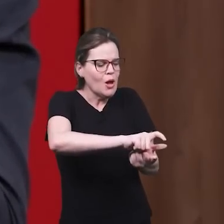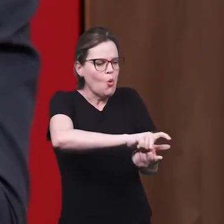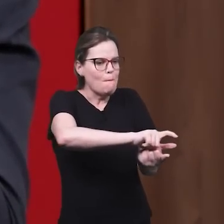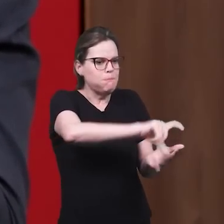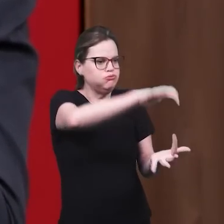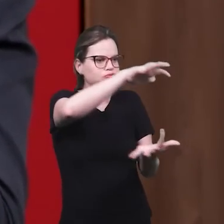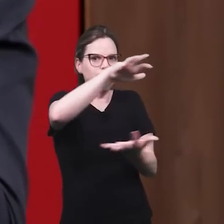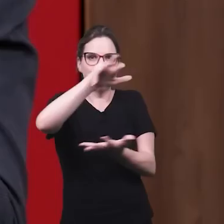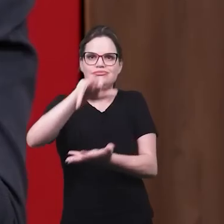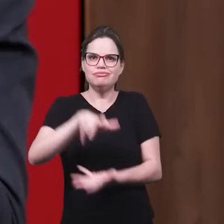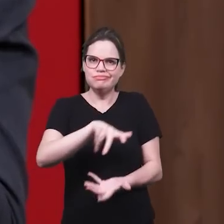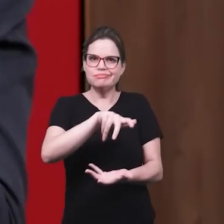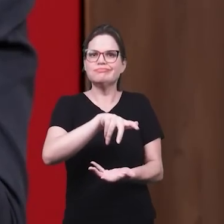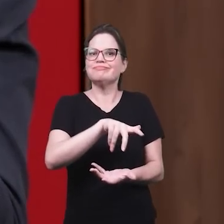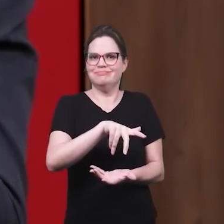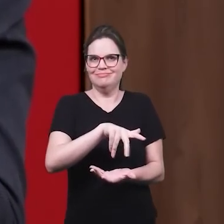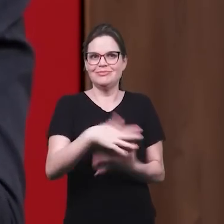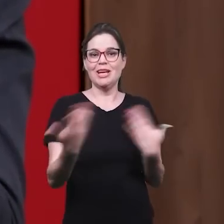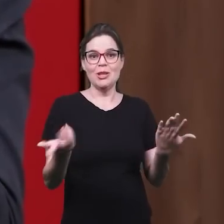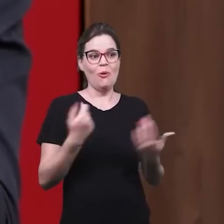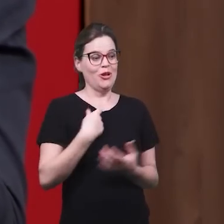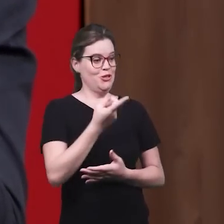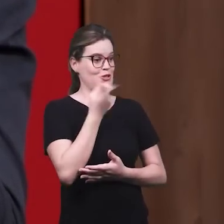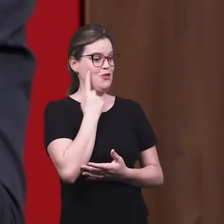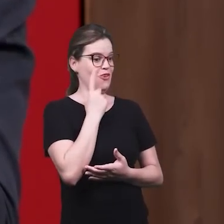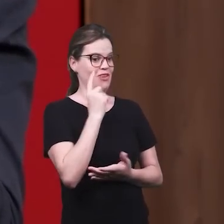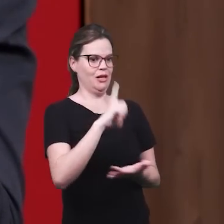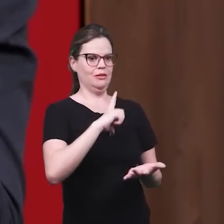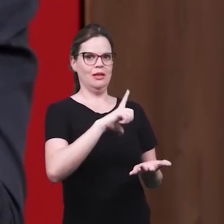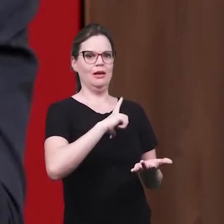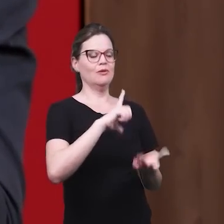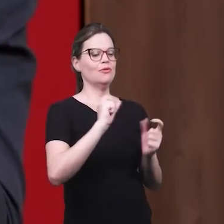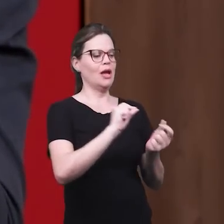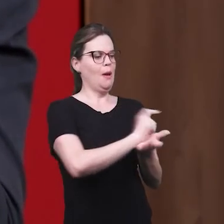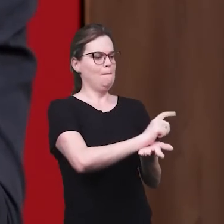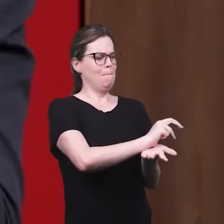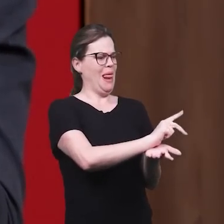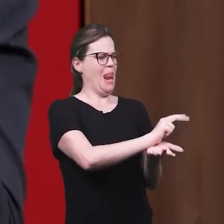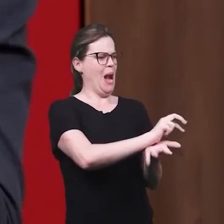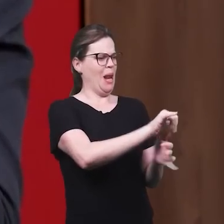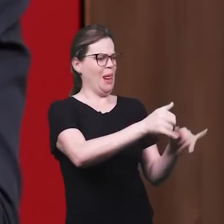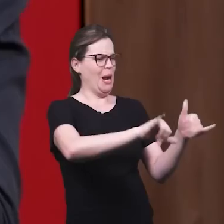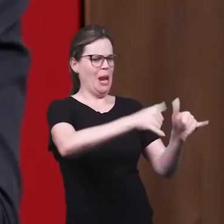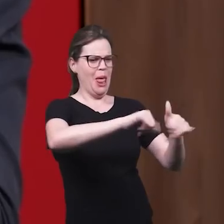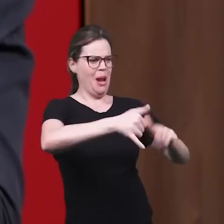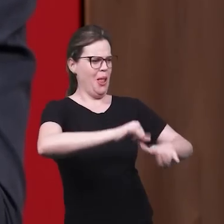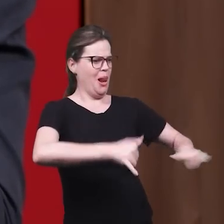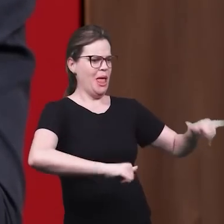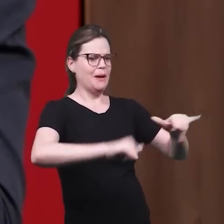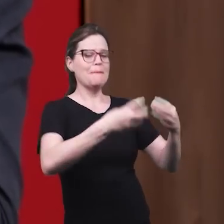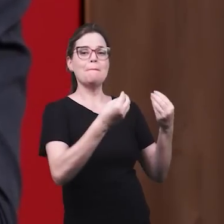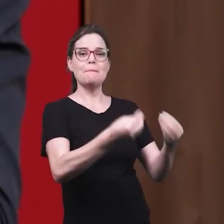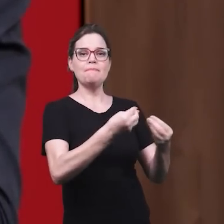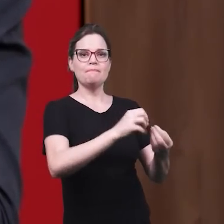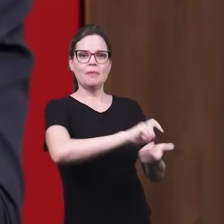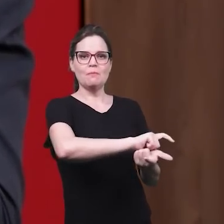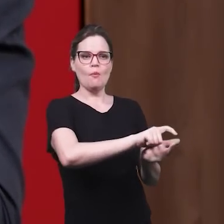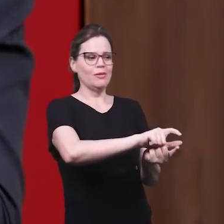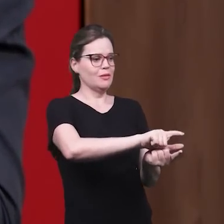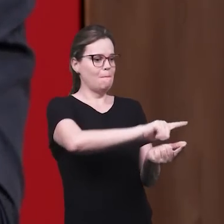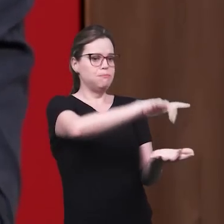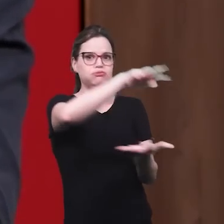elementos químicos, aliás, alguns não, vários, né, ele criou para poder formar o vinho. Então isso é muito